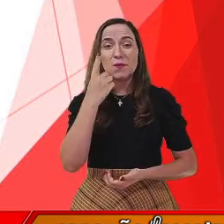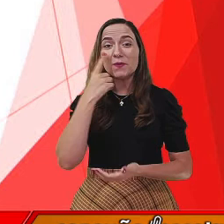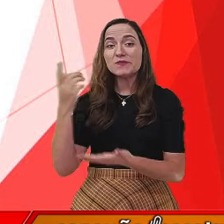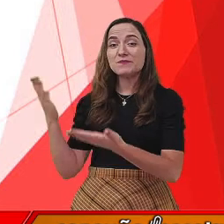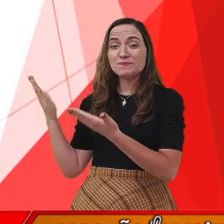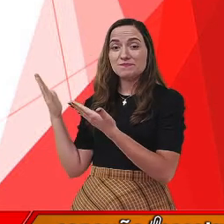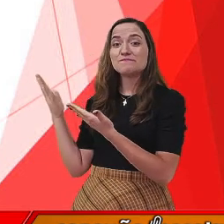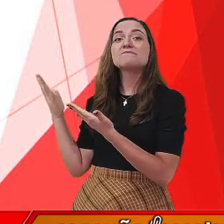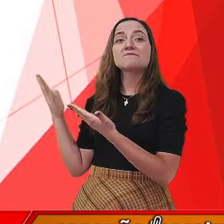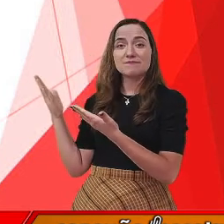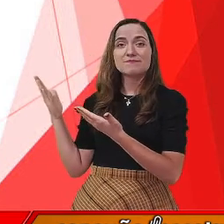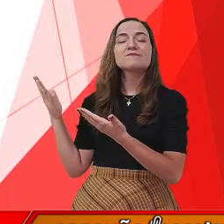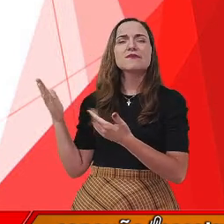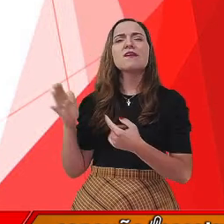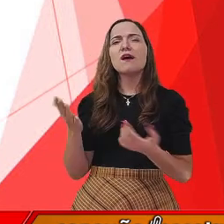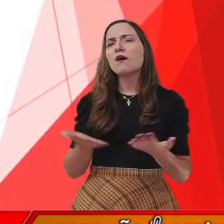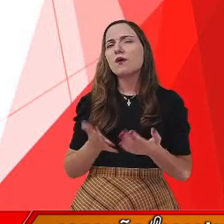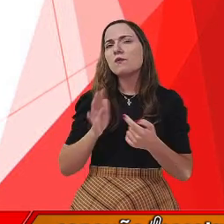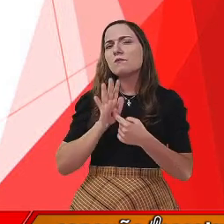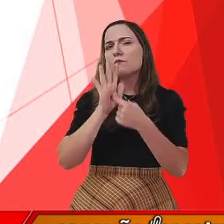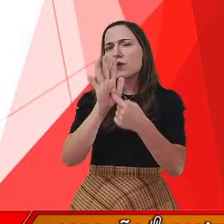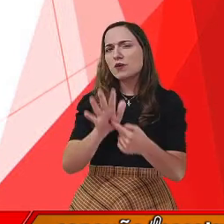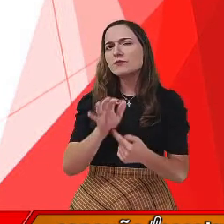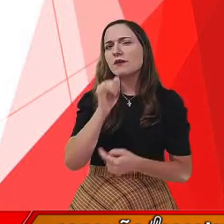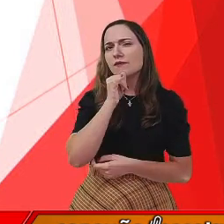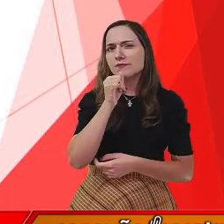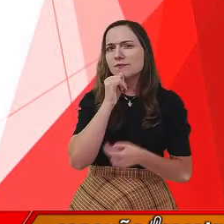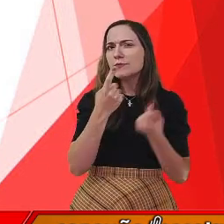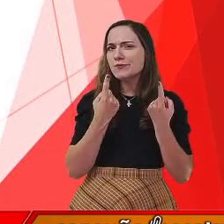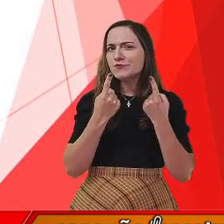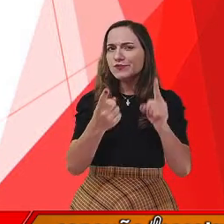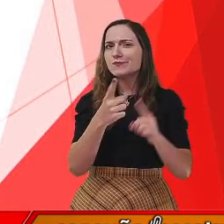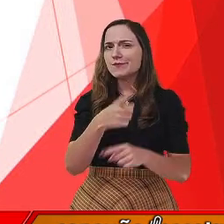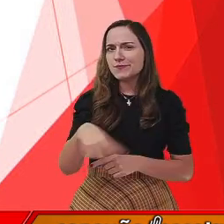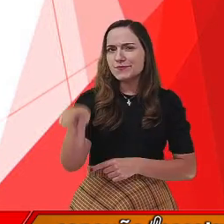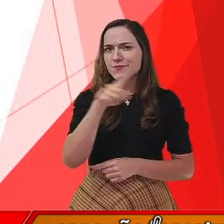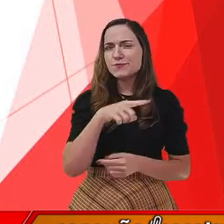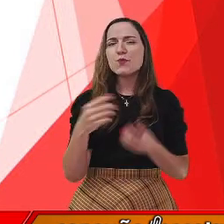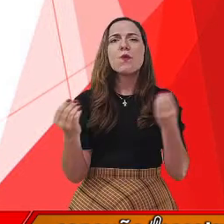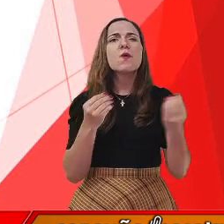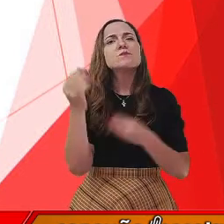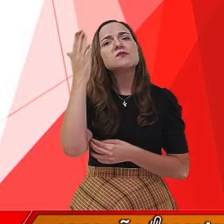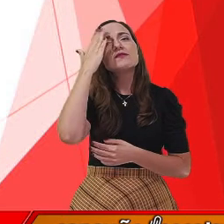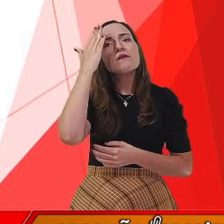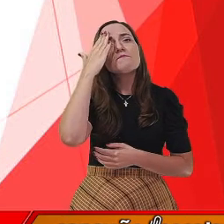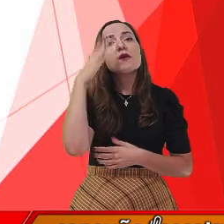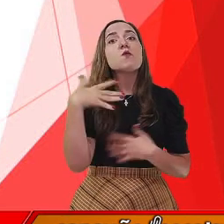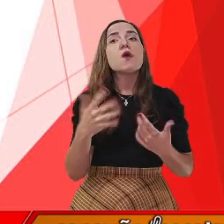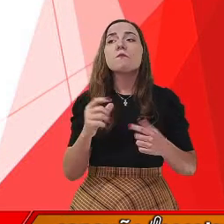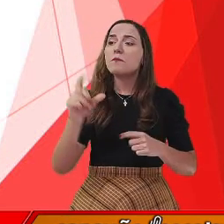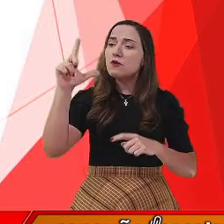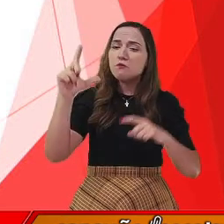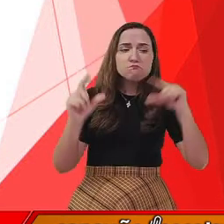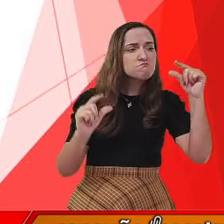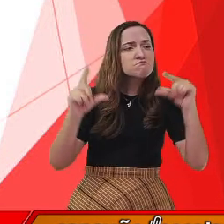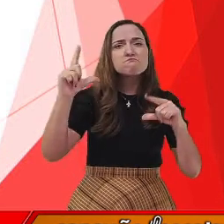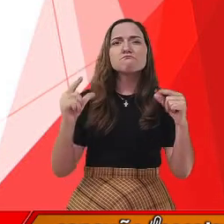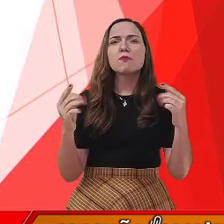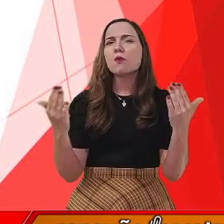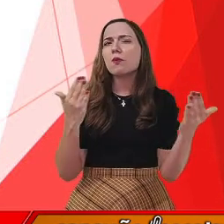Olha só, agora nós vamos para mais um desafio. Como saber qual é a fração